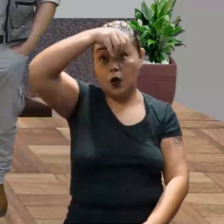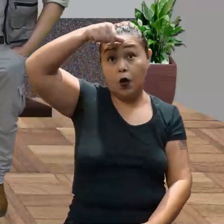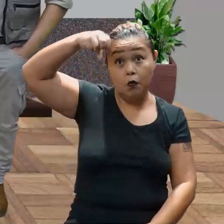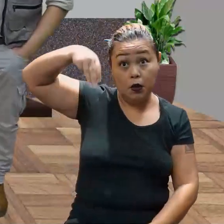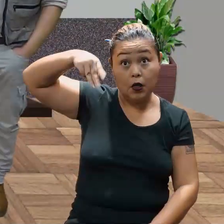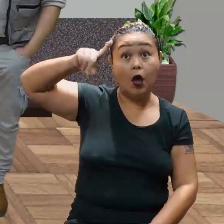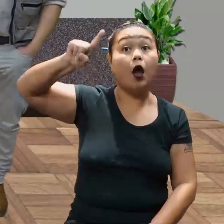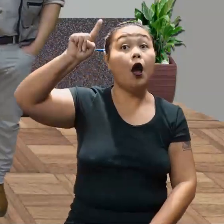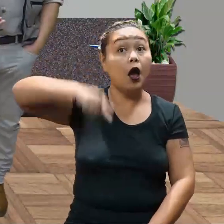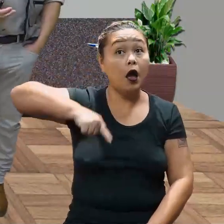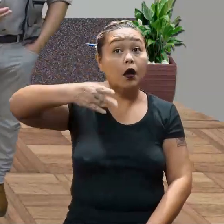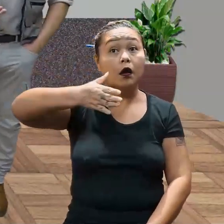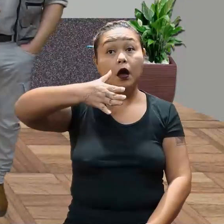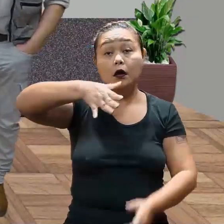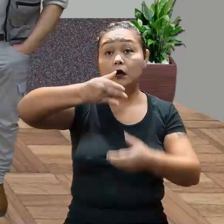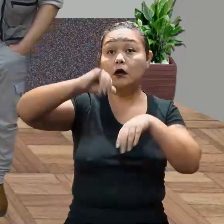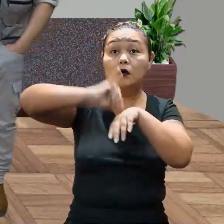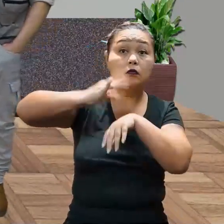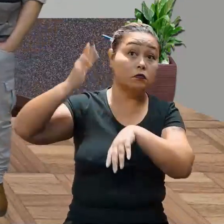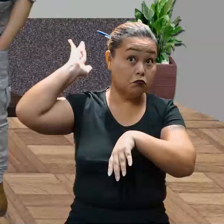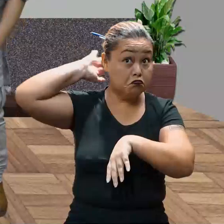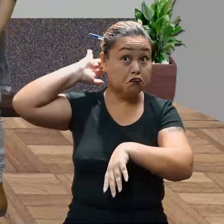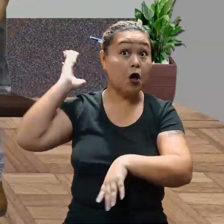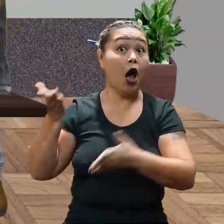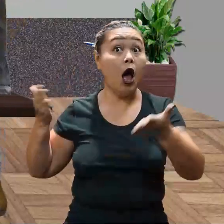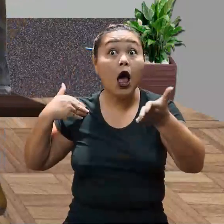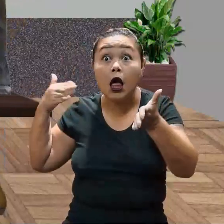esses que até hoje são imponentes lá.